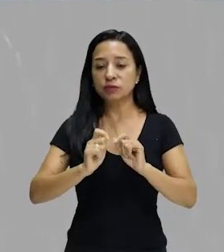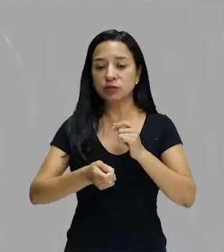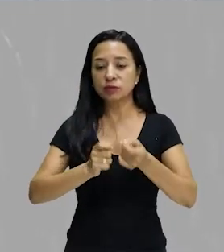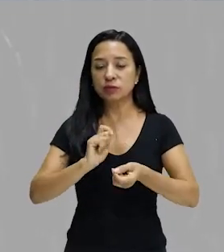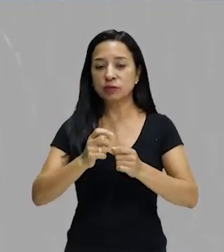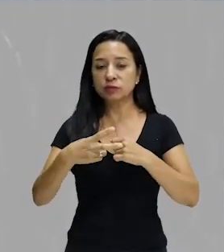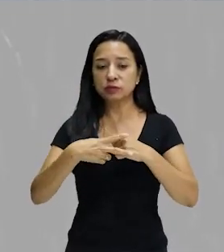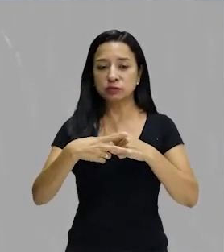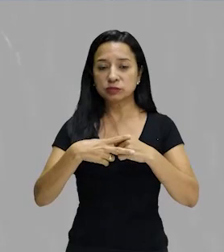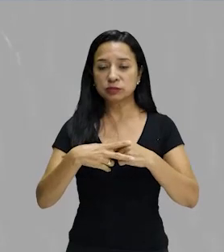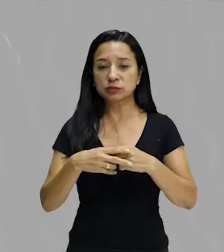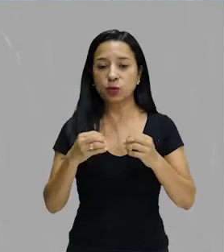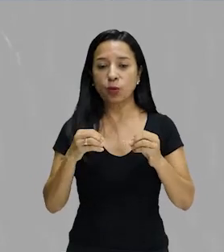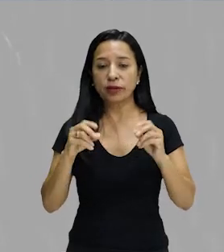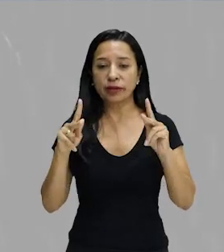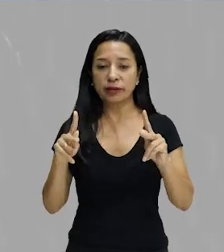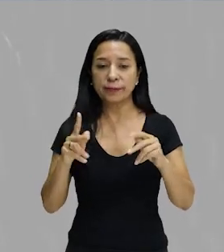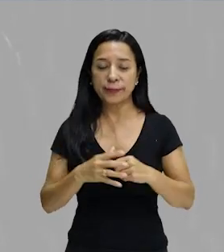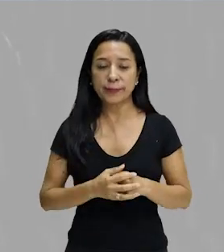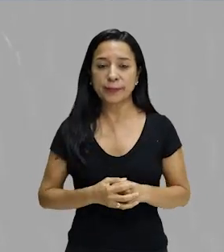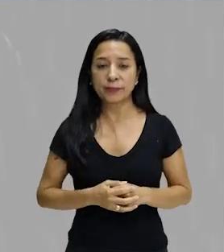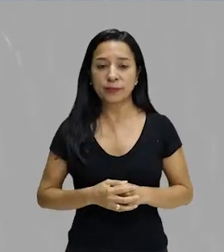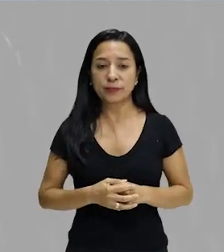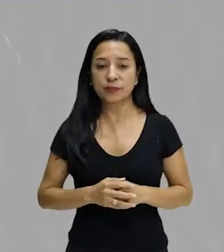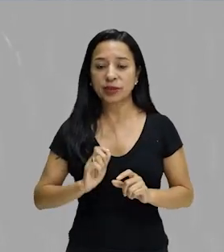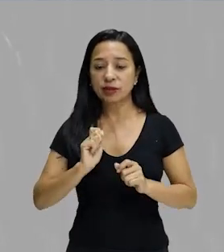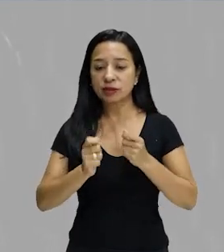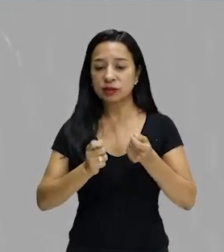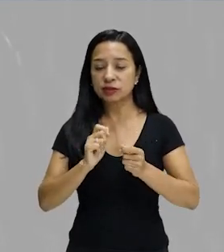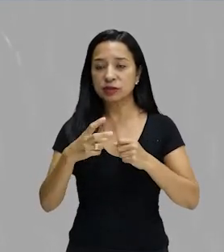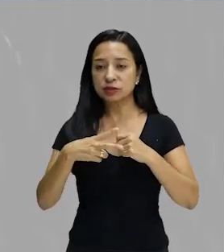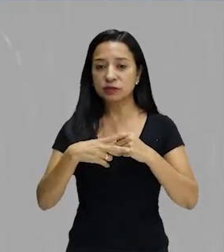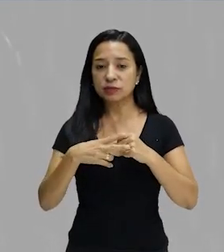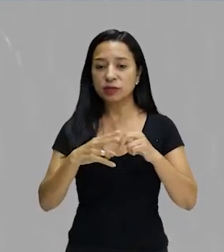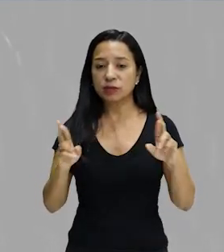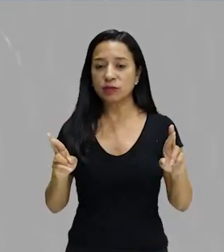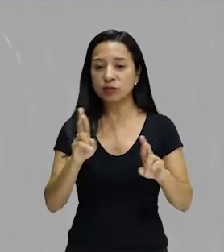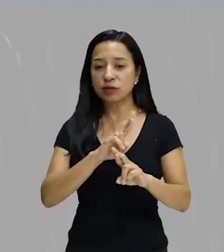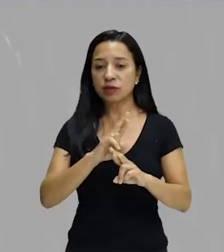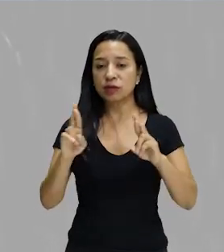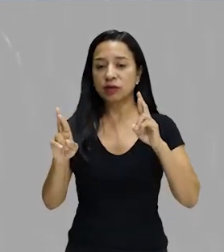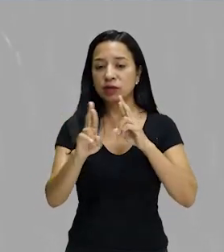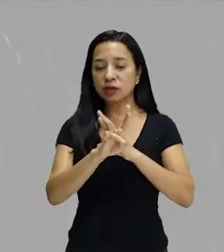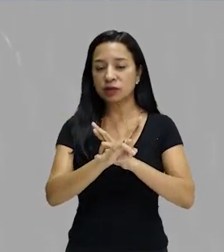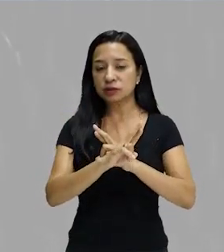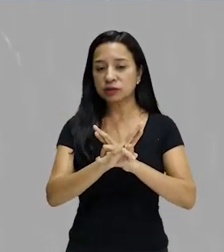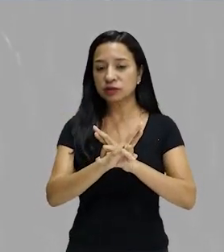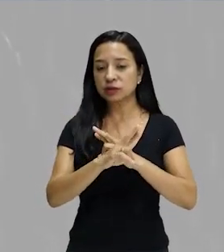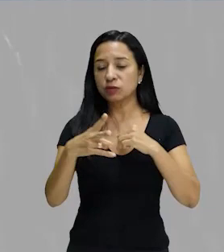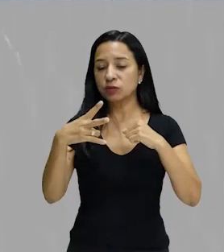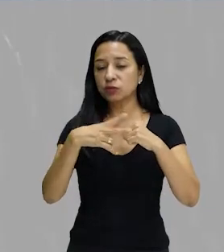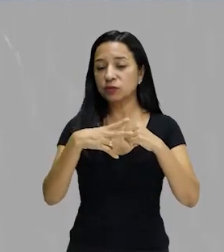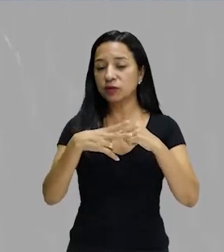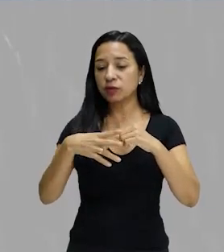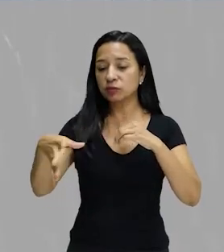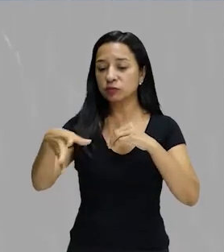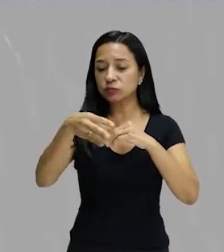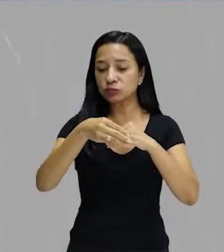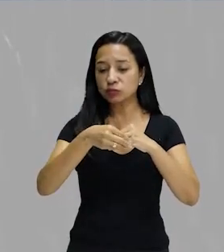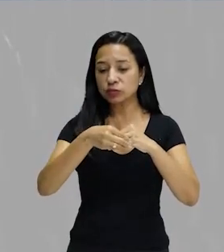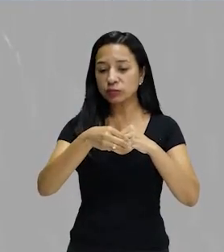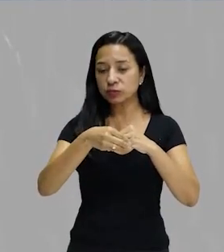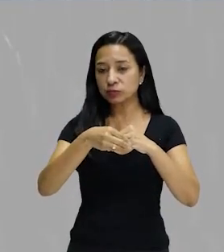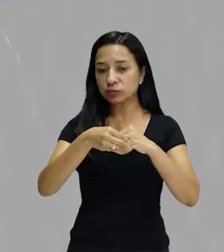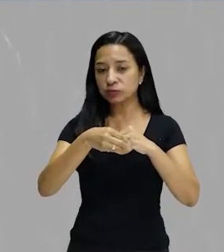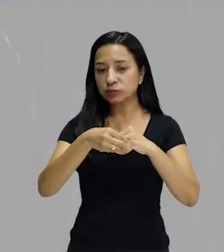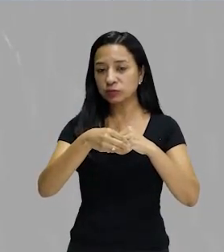verbal. Bom? Regência verbal é a relação do verbo com os seus complementos. Repito,